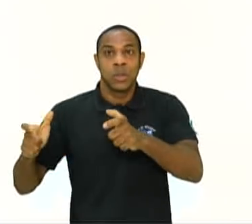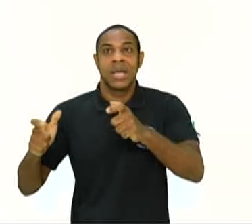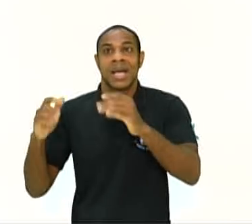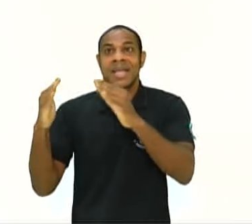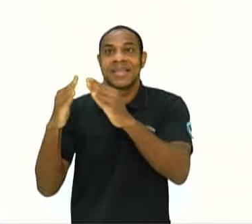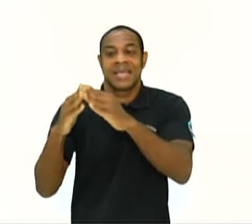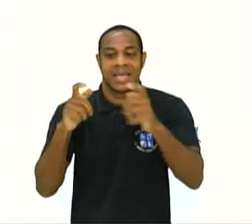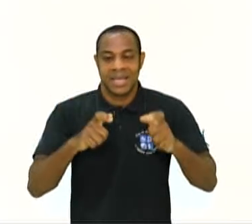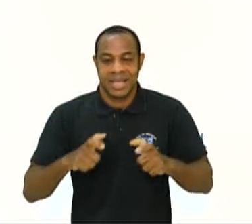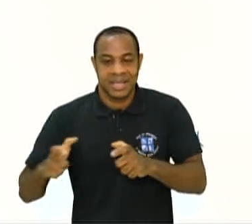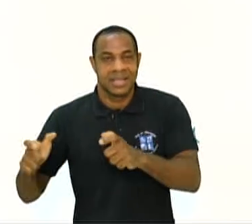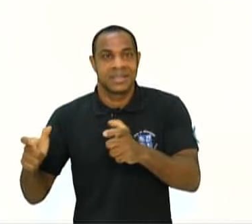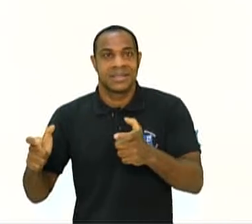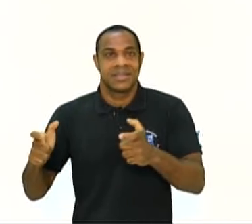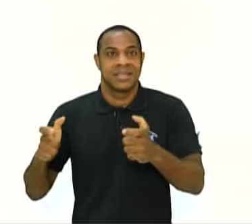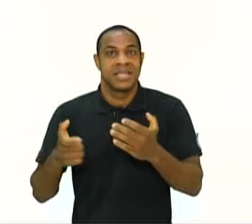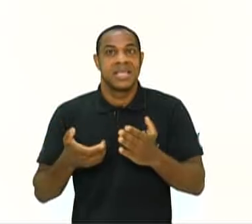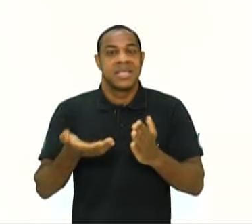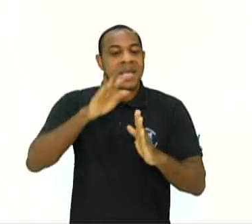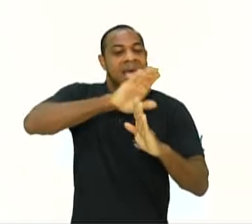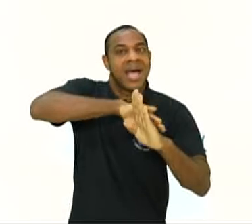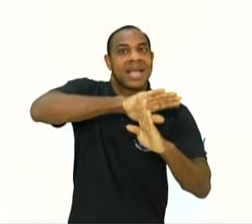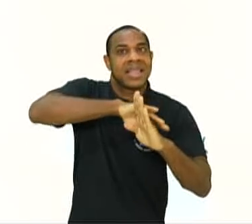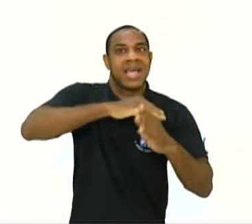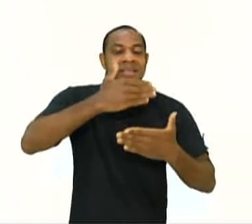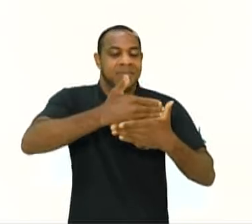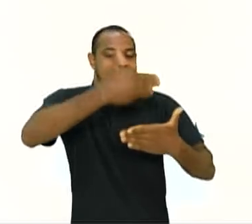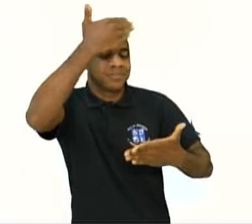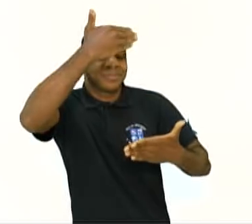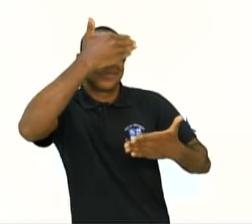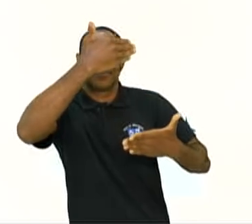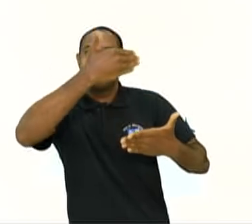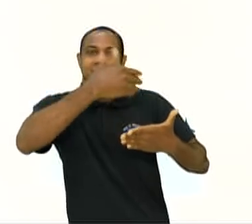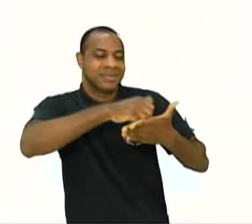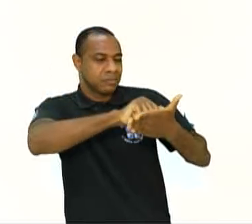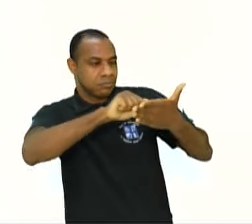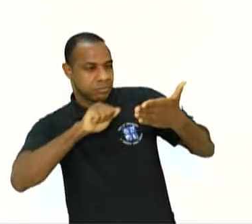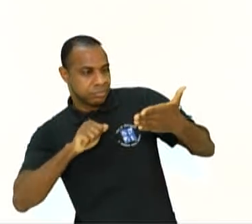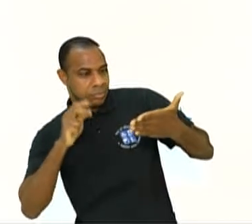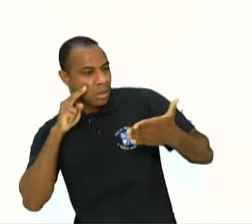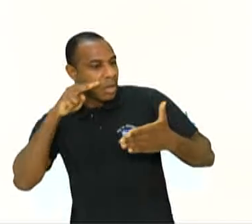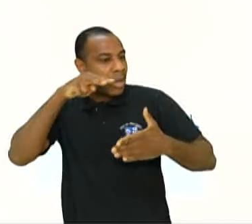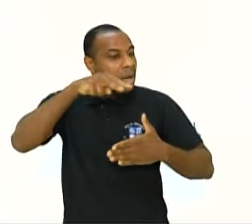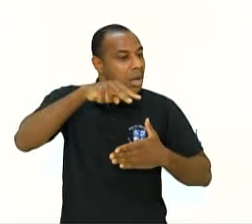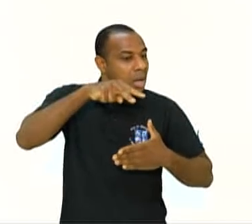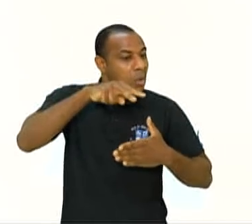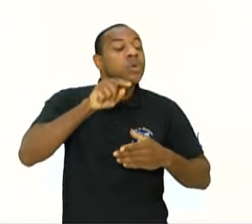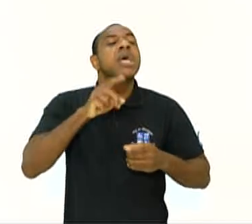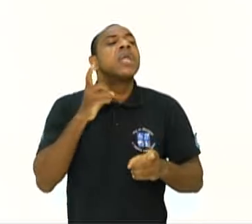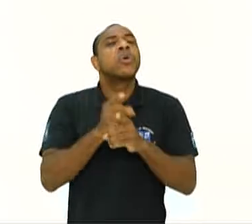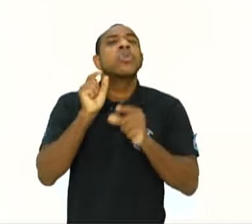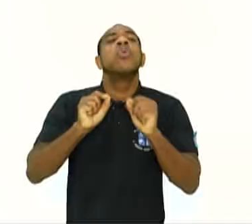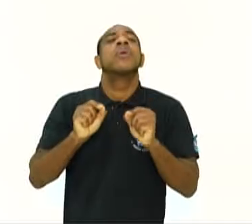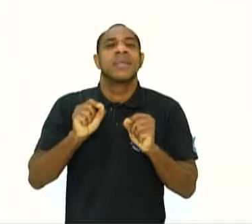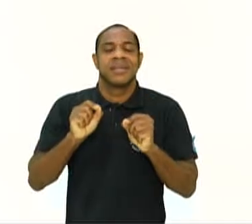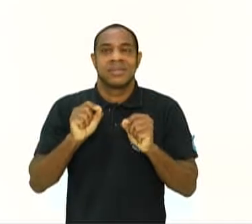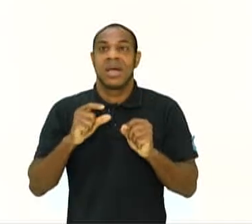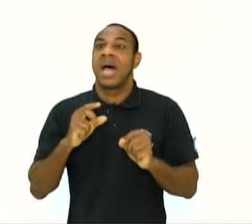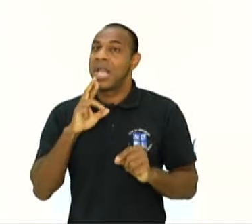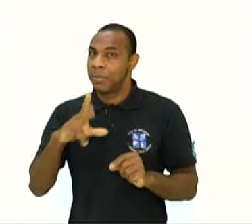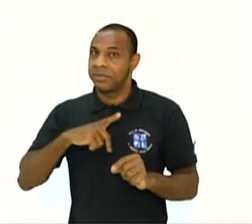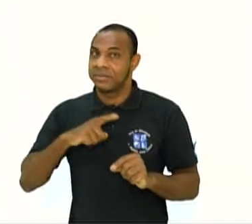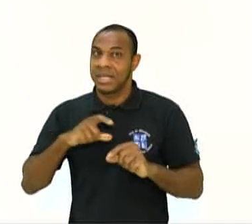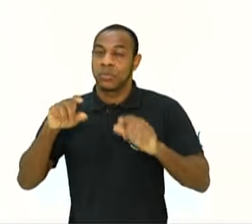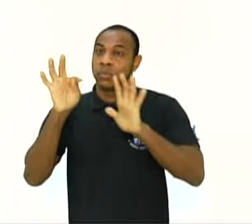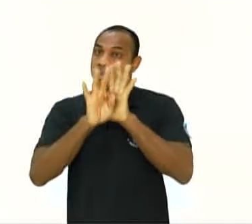parede? Então, eu já coloquei aqui o início da frase para vocês responderem. E as respostas estão ali no texto, ok?